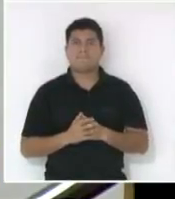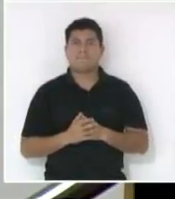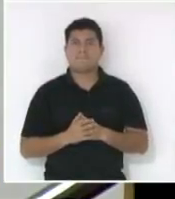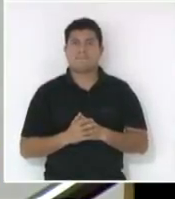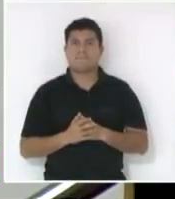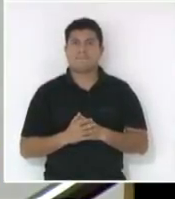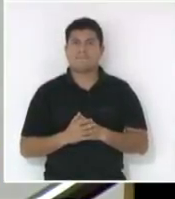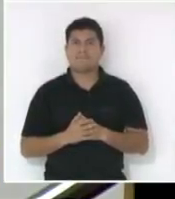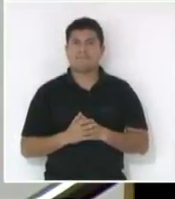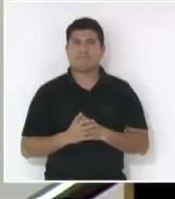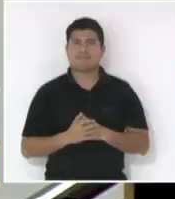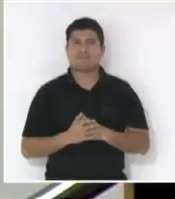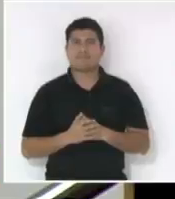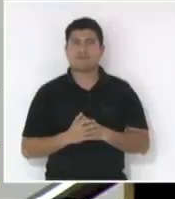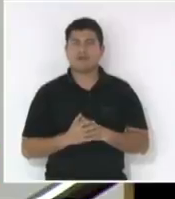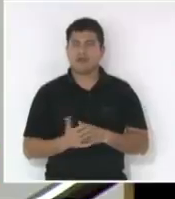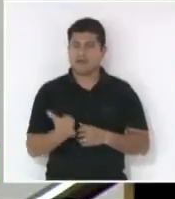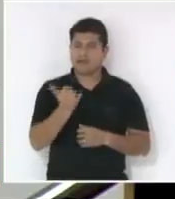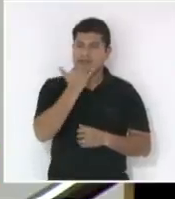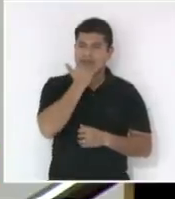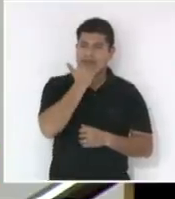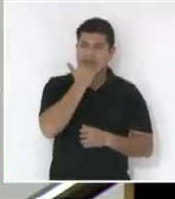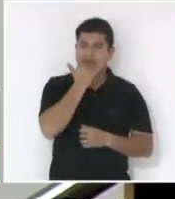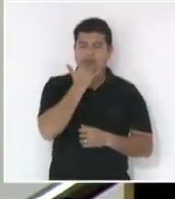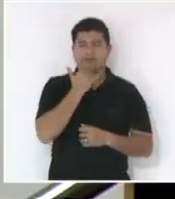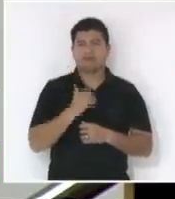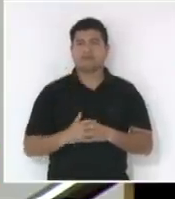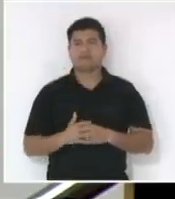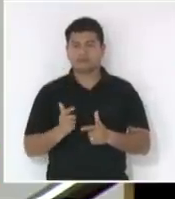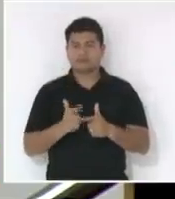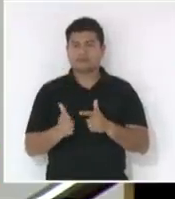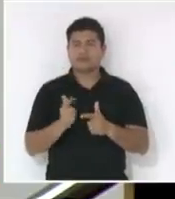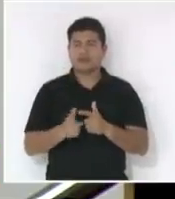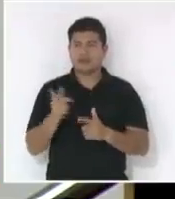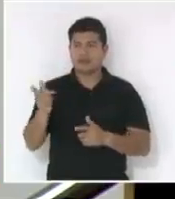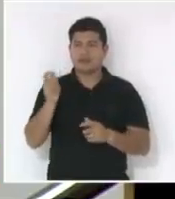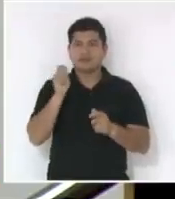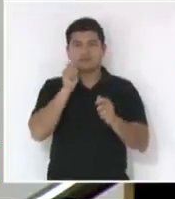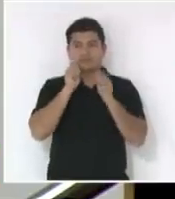Deus. Desculpa a falha. As assessoras também falham.